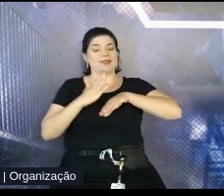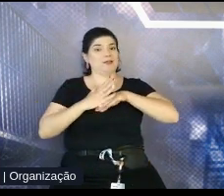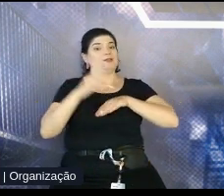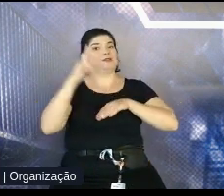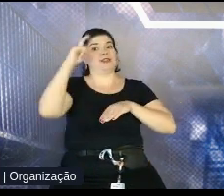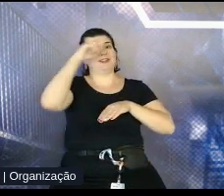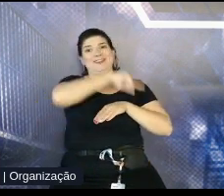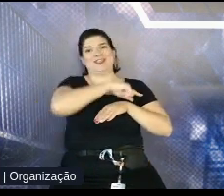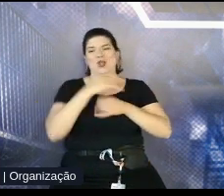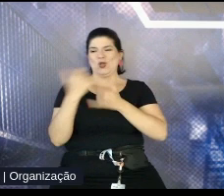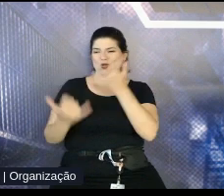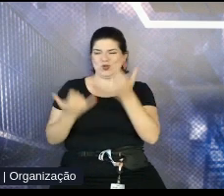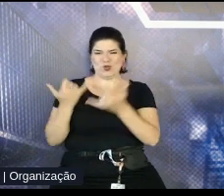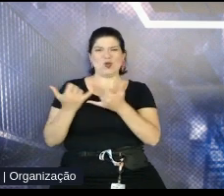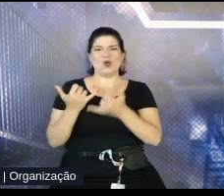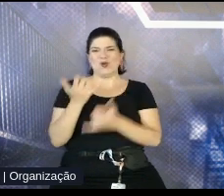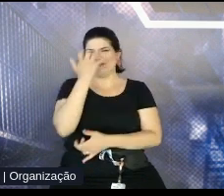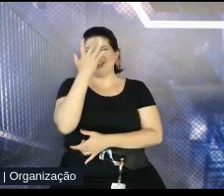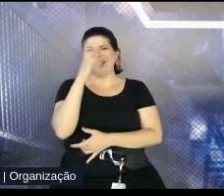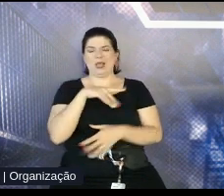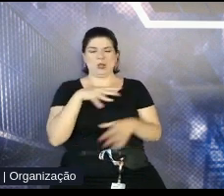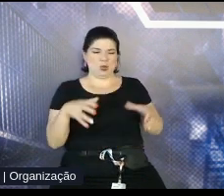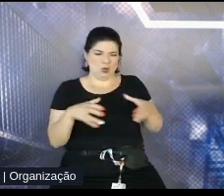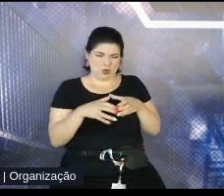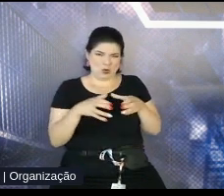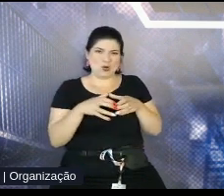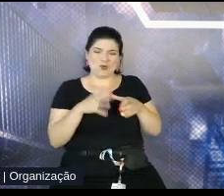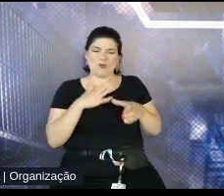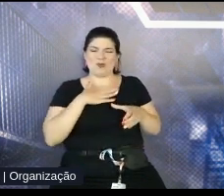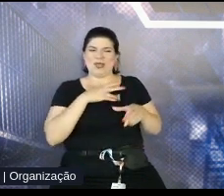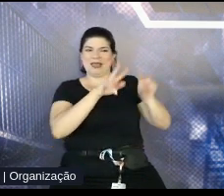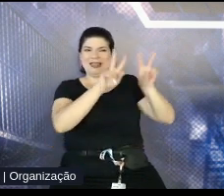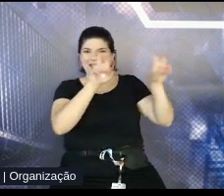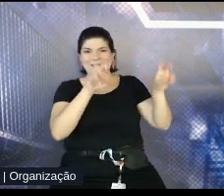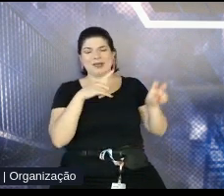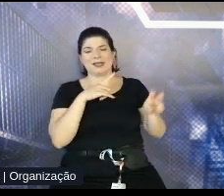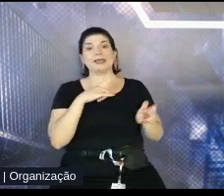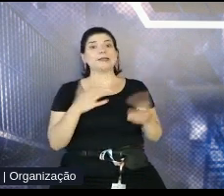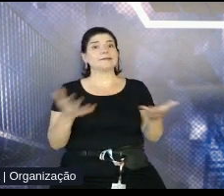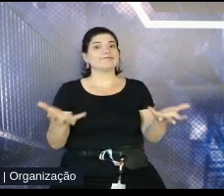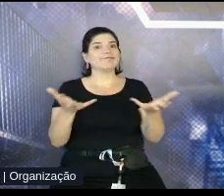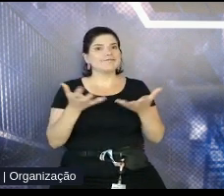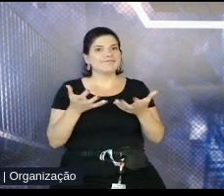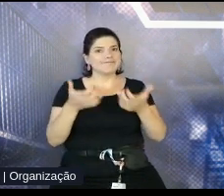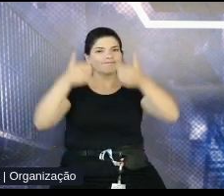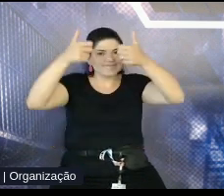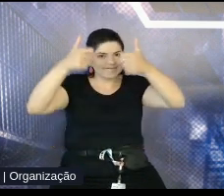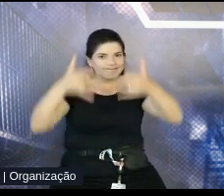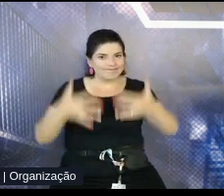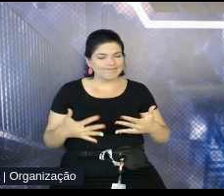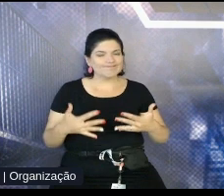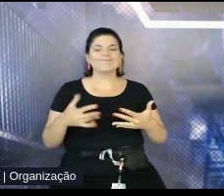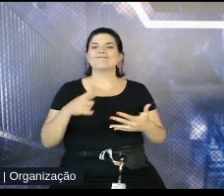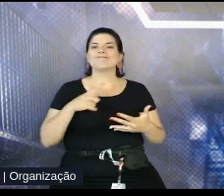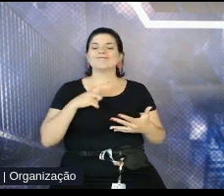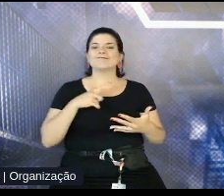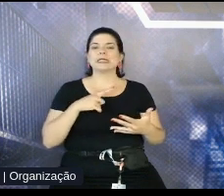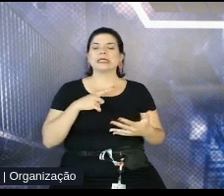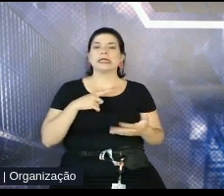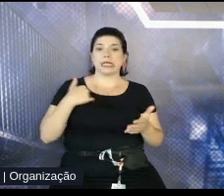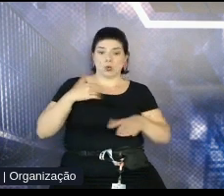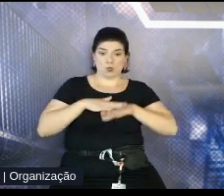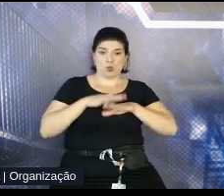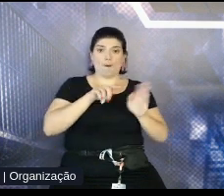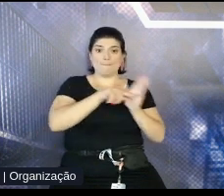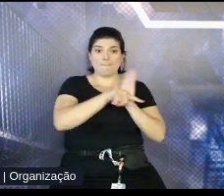lá do meu time na Zup Innovation, né? E espero aí trazer um pouco desse meu background como pesquisador na área